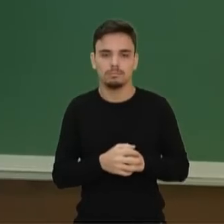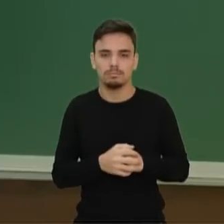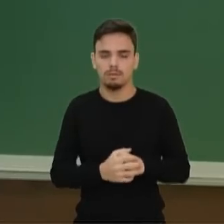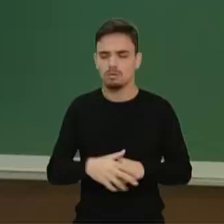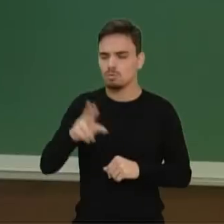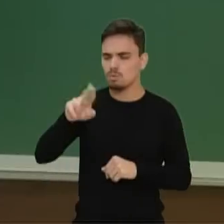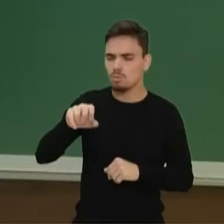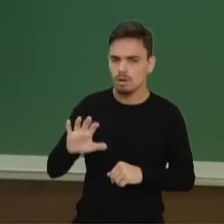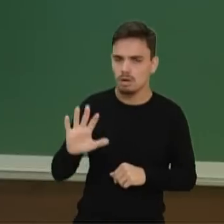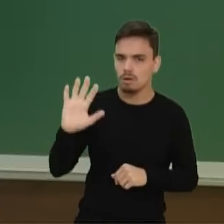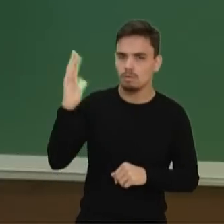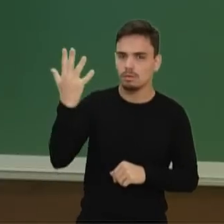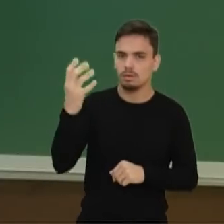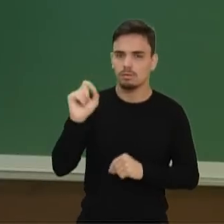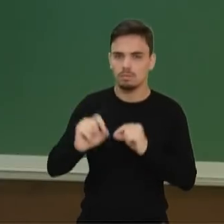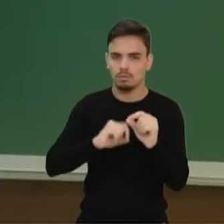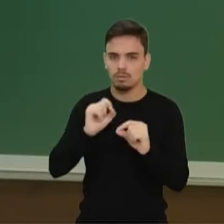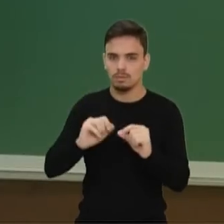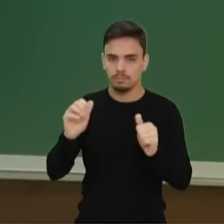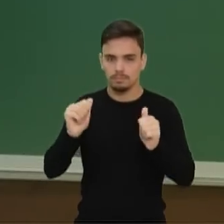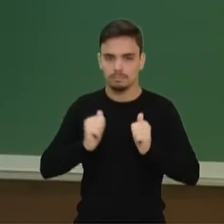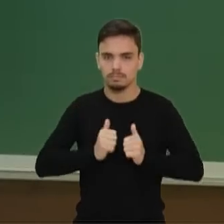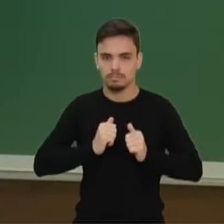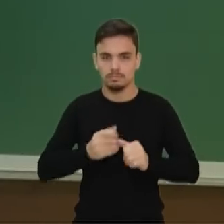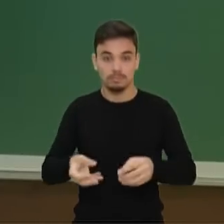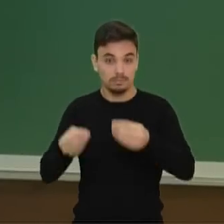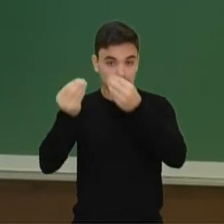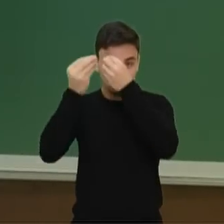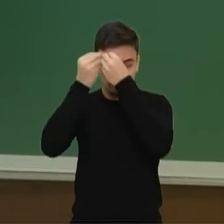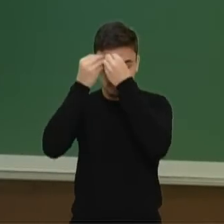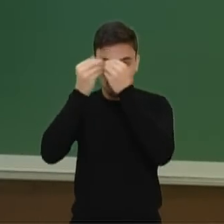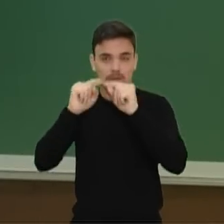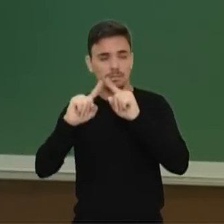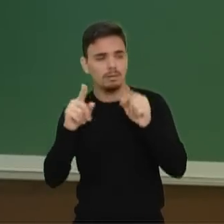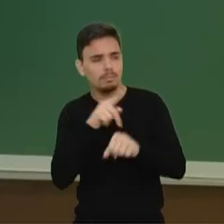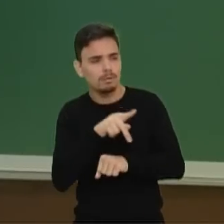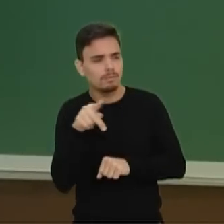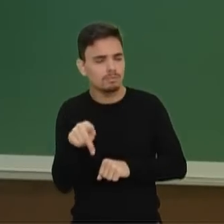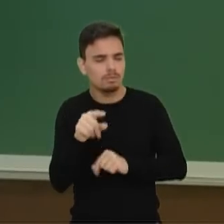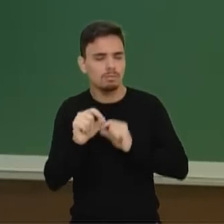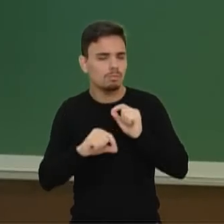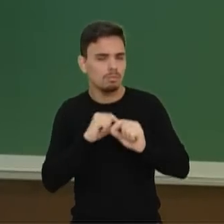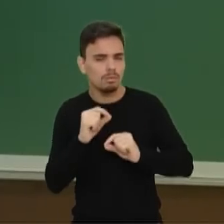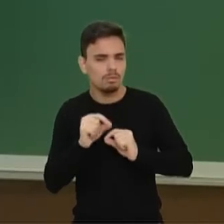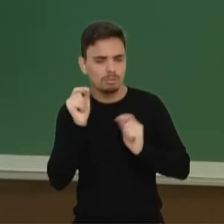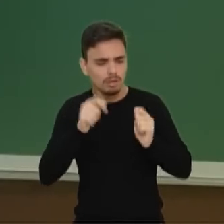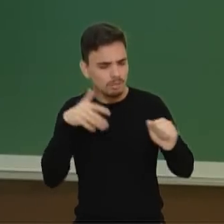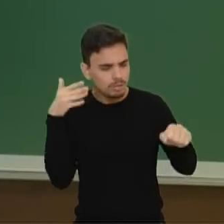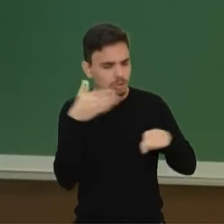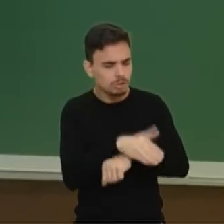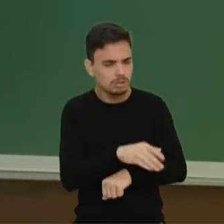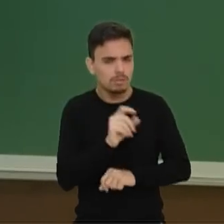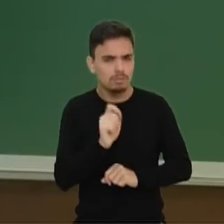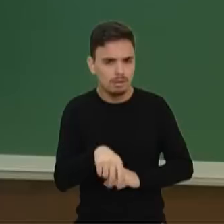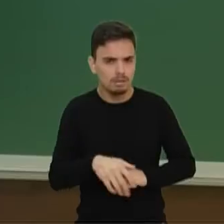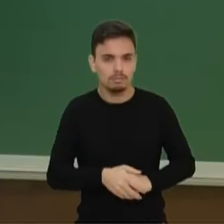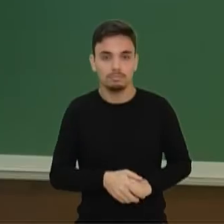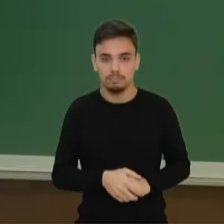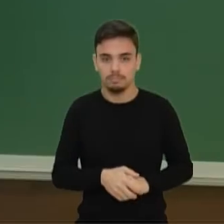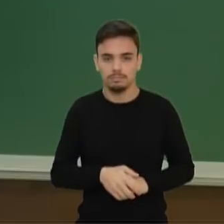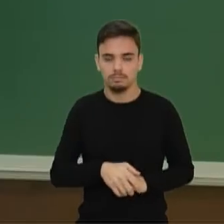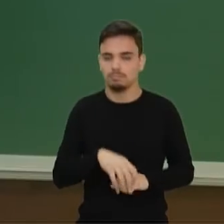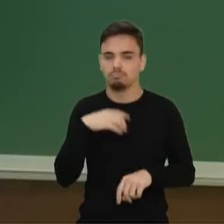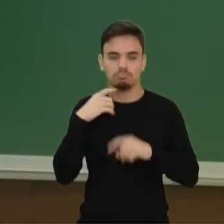nunca vai acontecer a voz passiva. Guardem isso. Ah, professora, então, só no direto? Sem dúvida